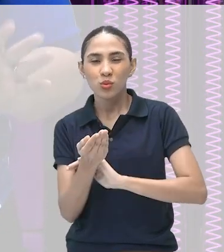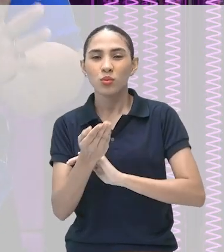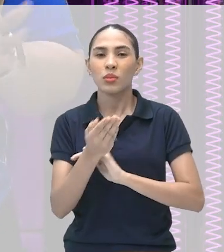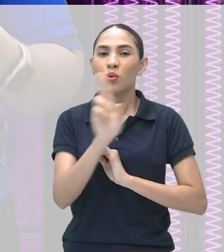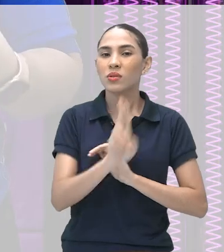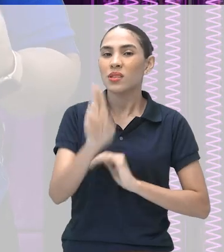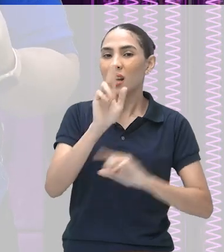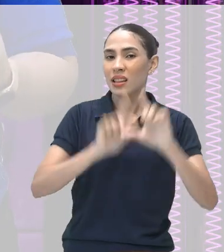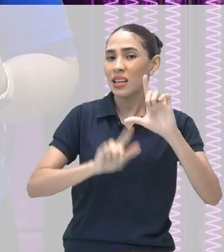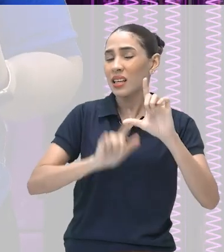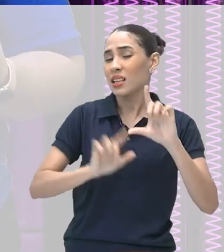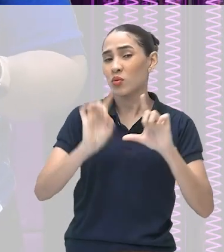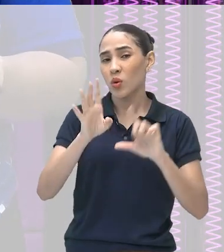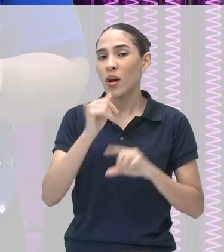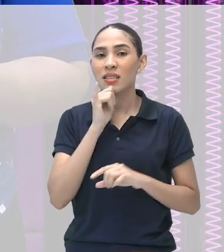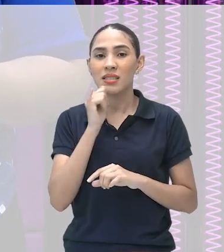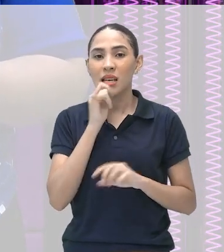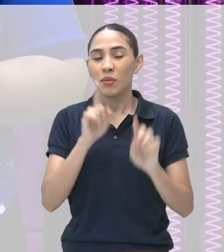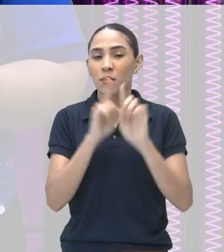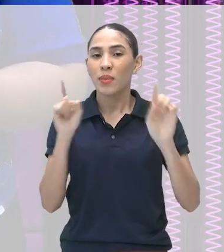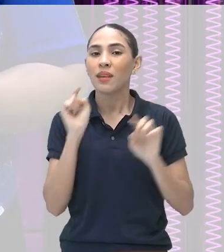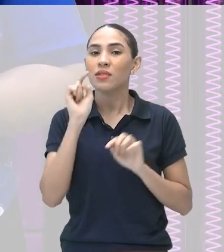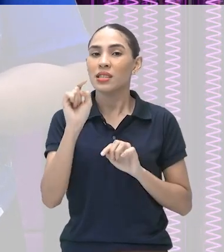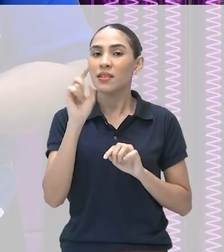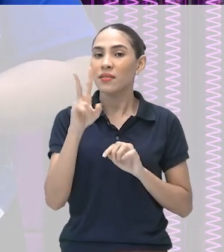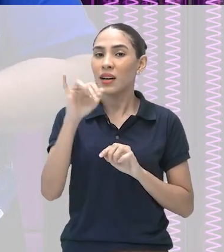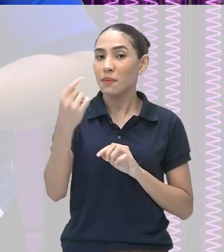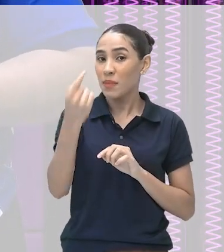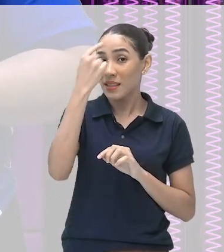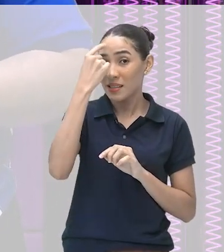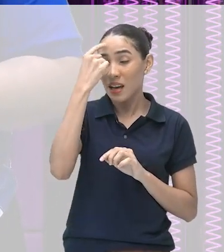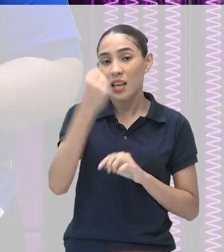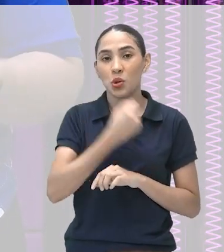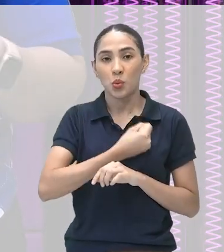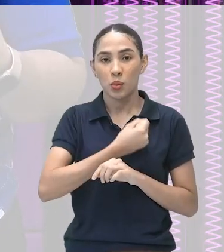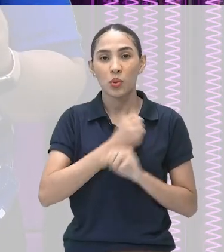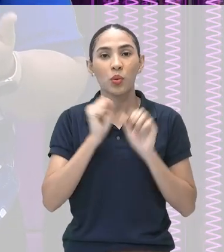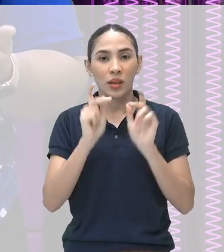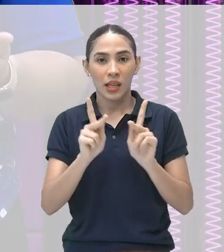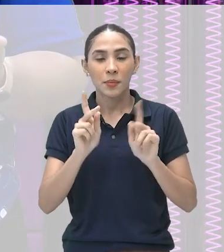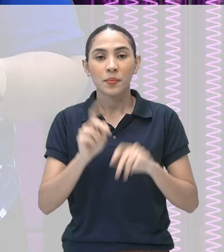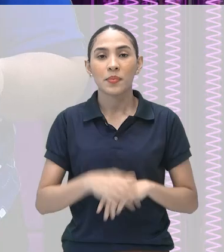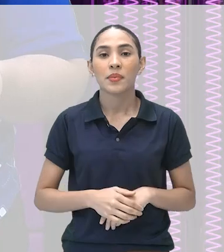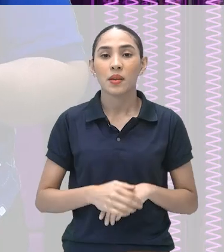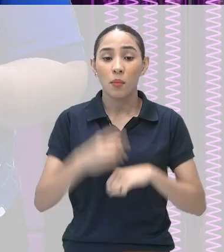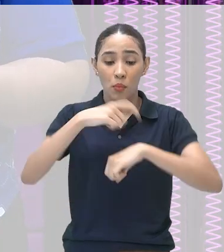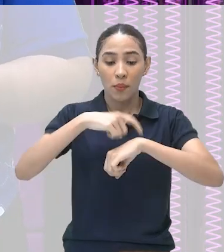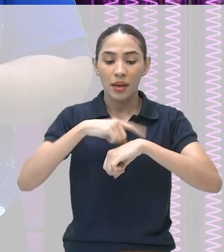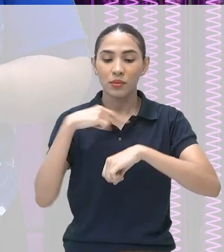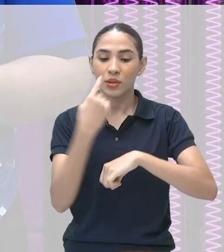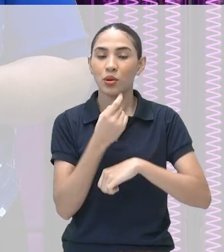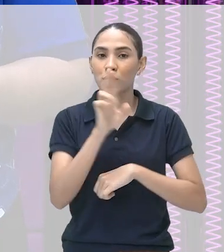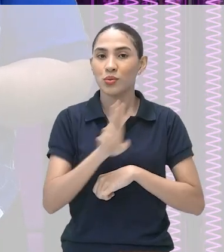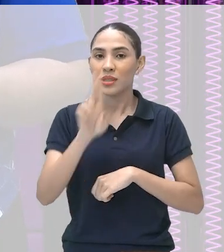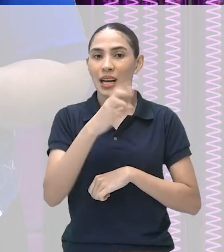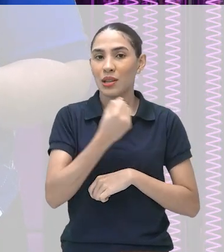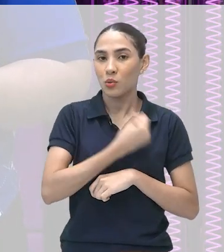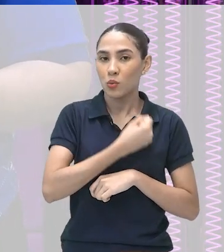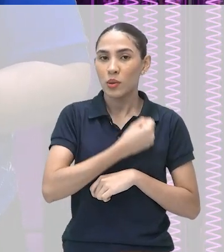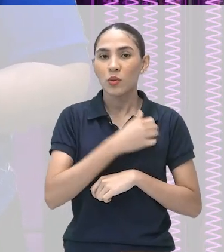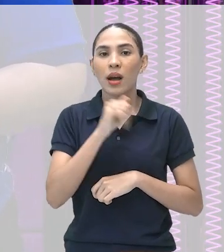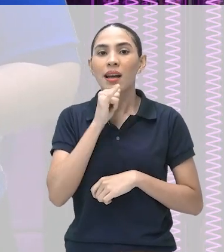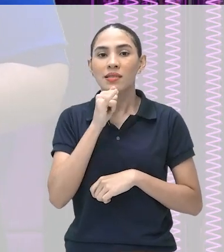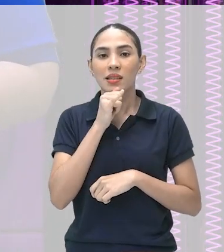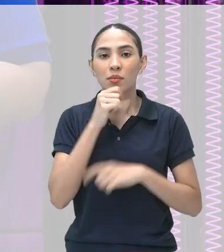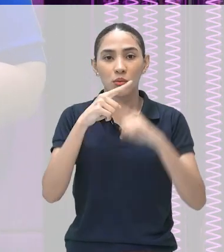generalizar, mas isso você vai pensar em números, certo? Quando a gente fizer a multiplicação de um número por